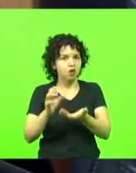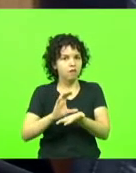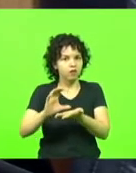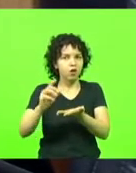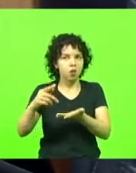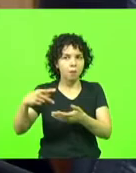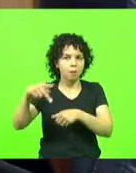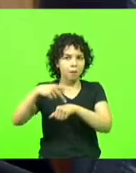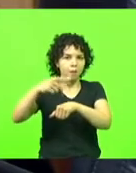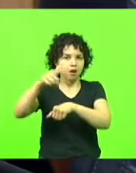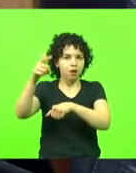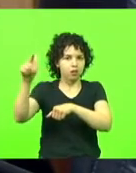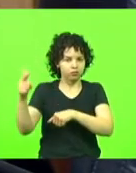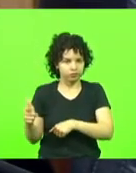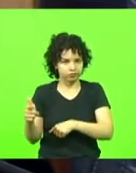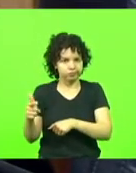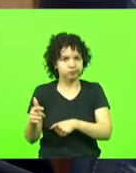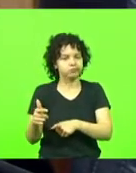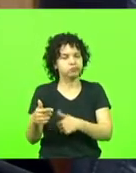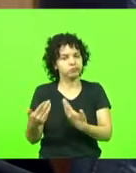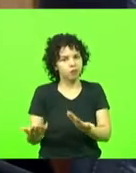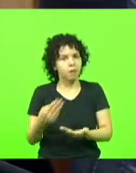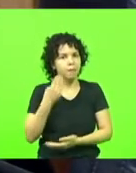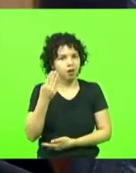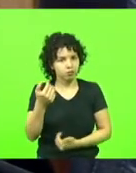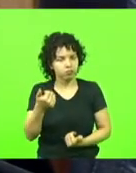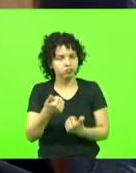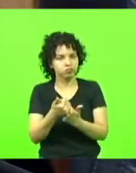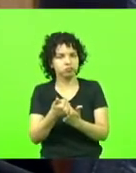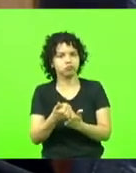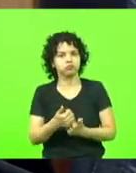deputado Márcio, tem o nosso apoio nessa importante moção.